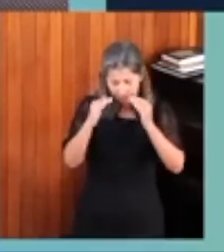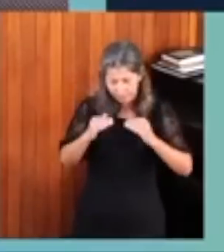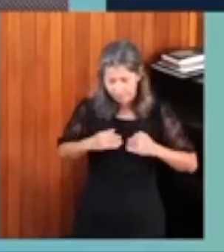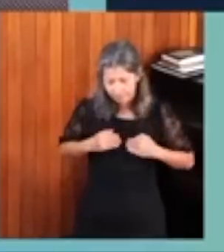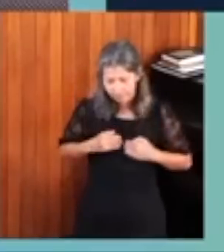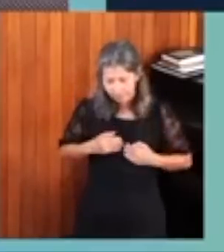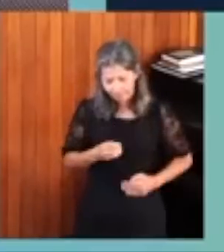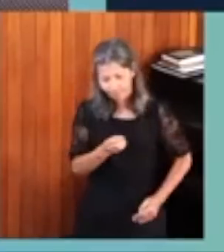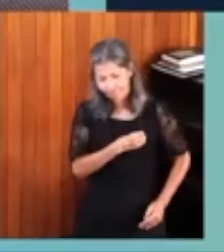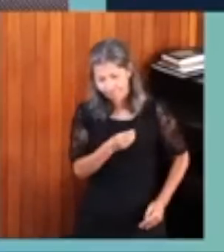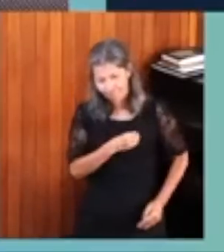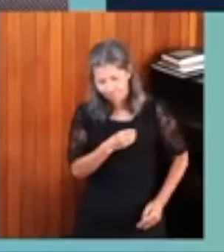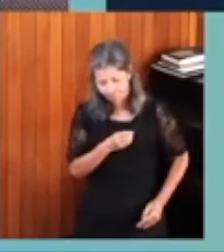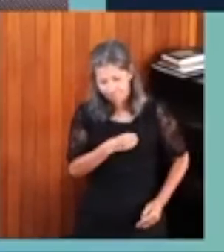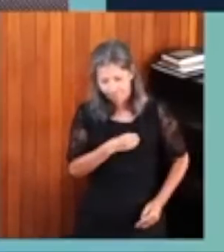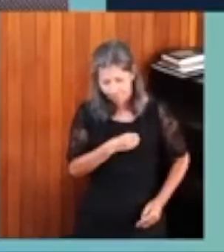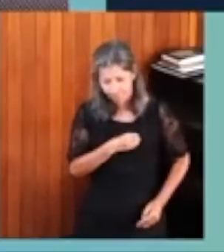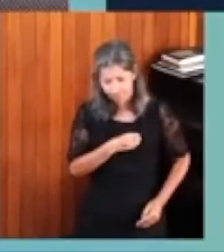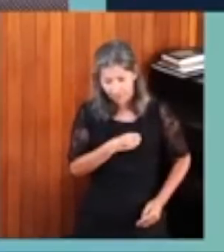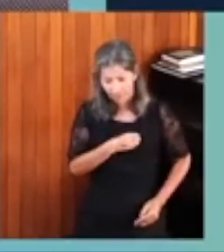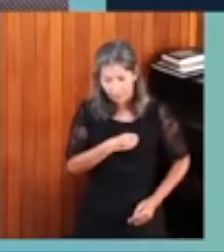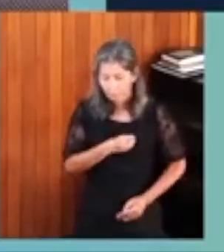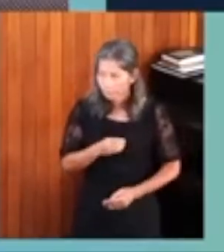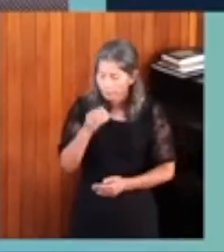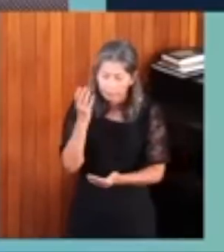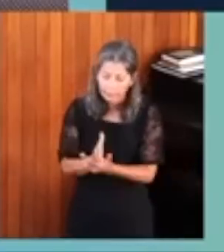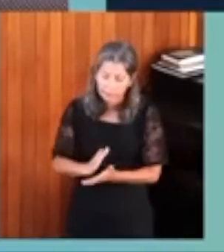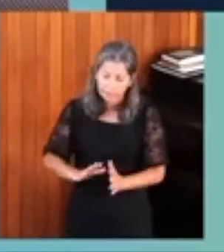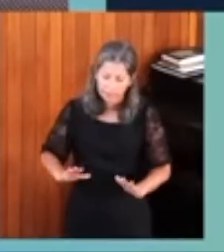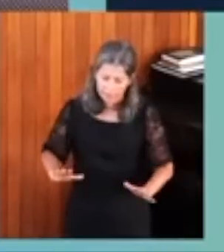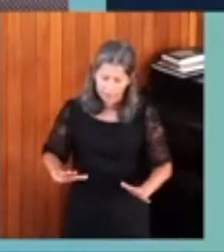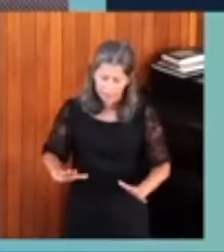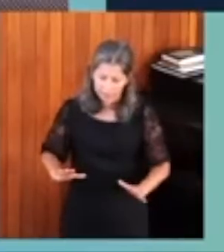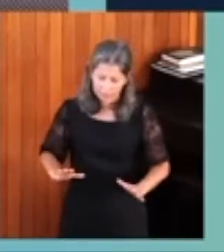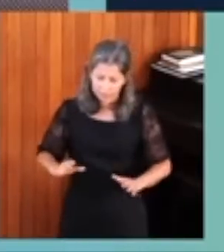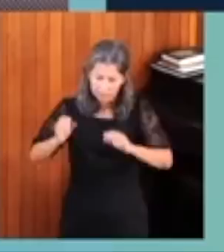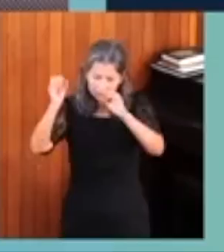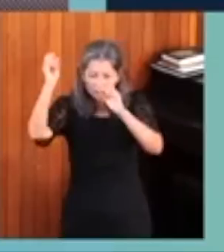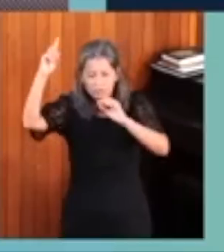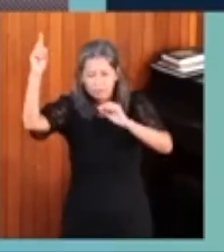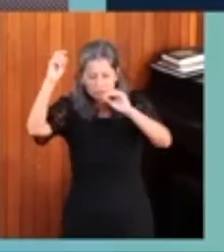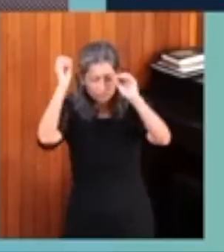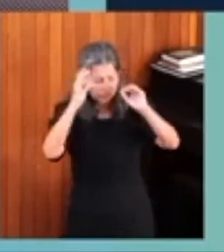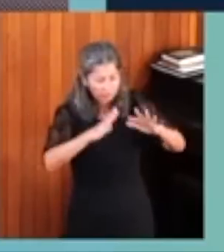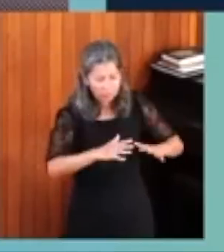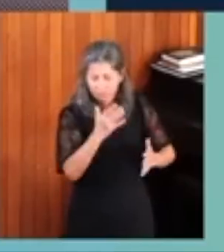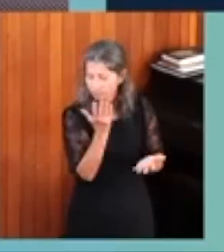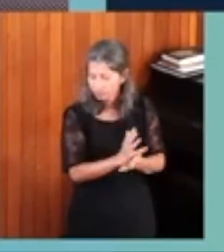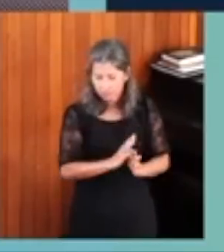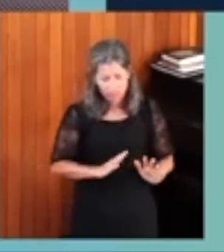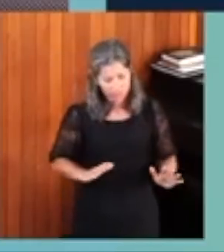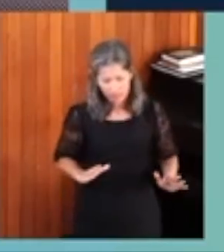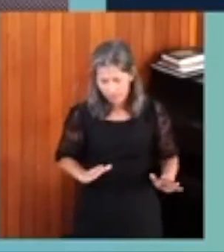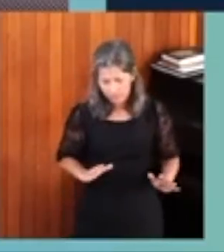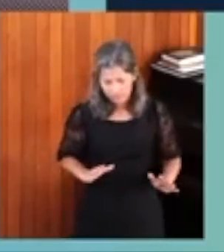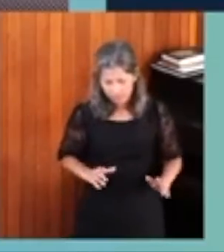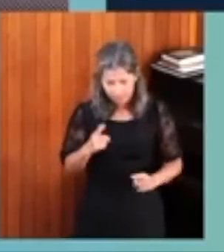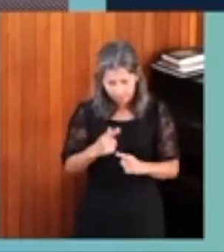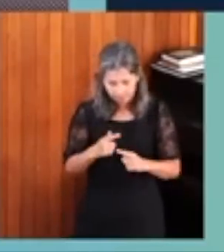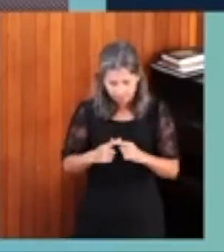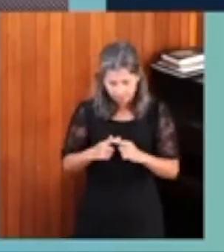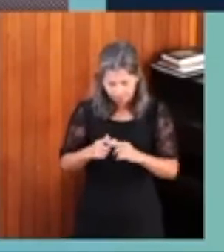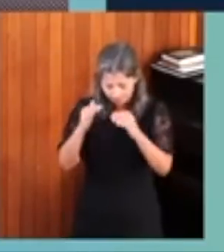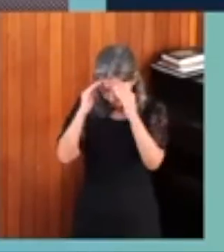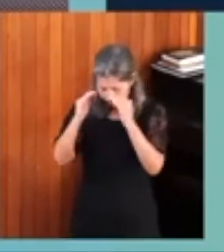pertinho de chegar na Terra Prometida. E ali houve uma derrota terrível. Mas um grupo permaneceu fiel. Esse grupo entrou na